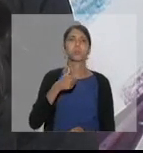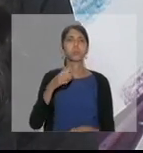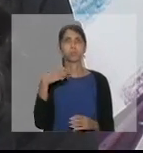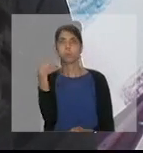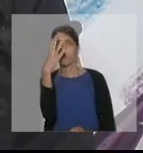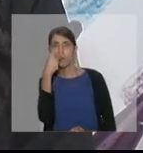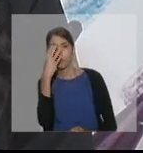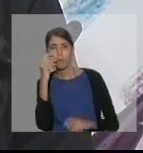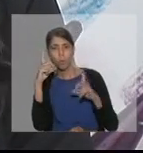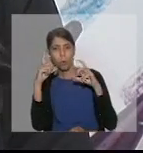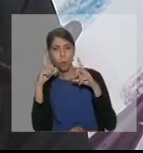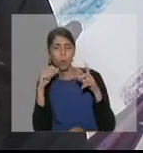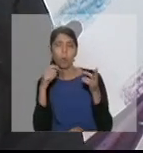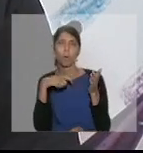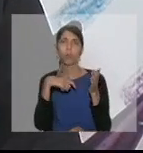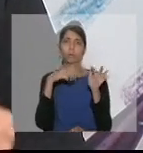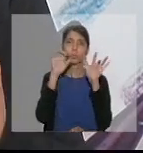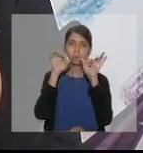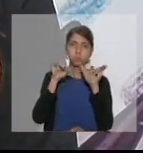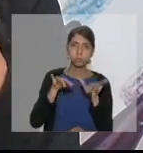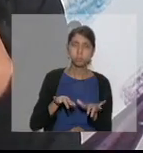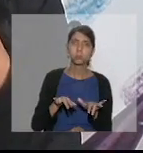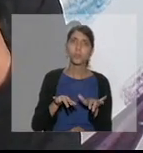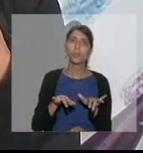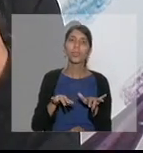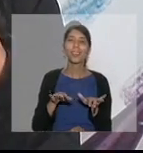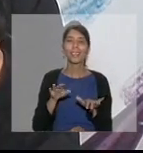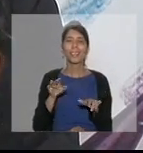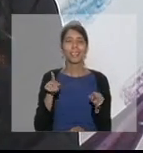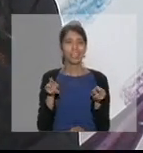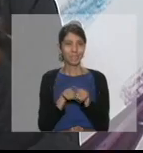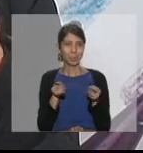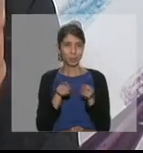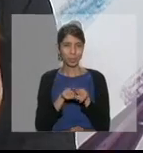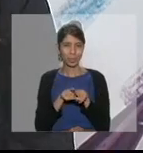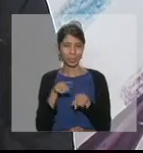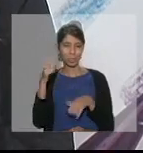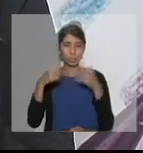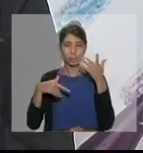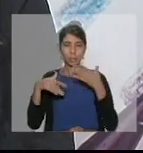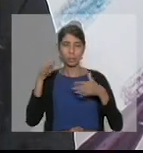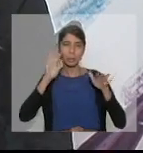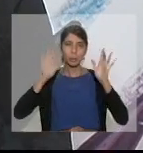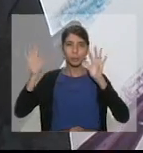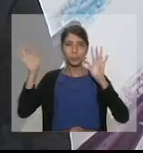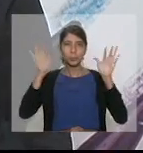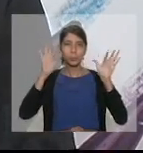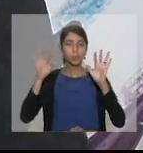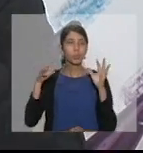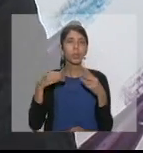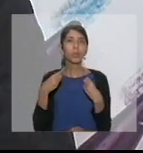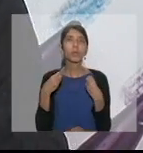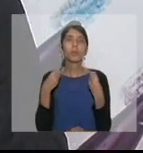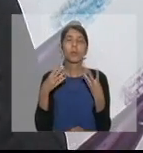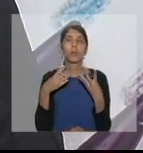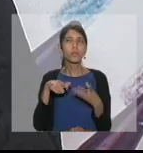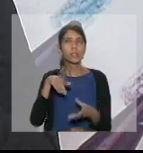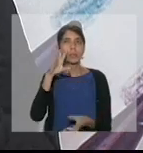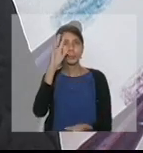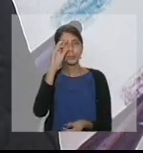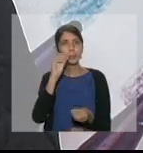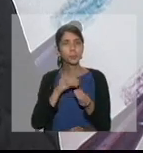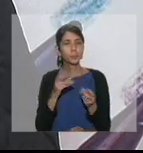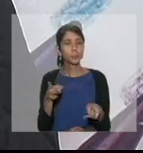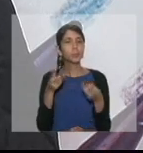tua foto, o que você escreveu. Sim. Ainda falando dessa questão do imaginário, qual é o feedback